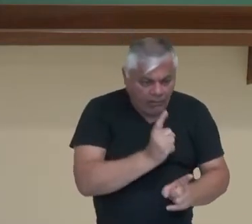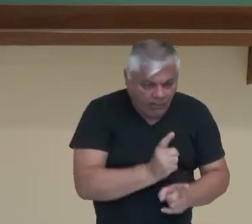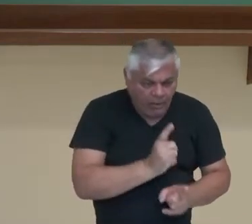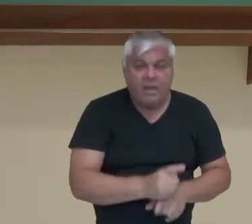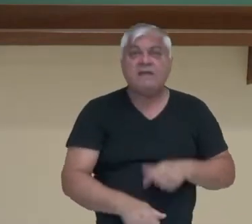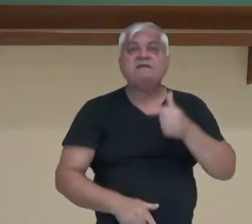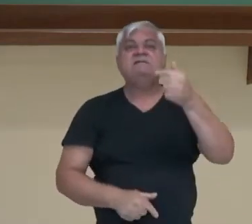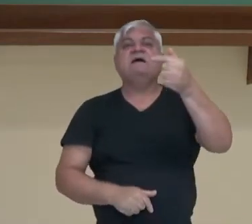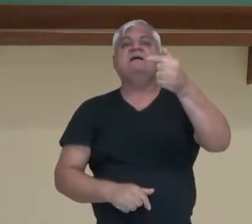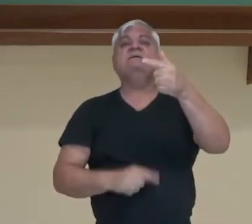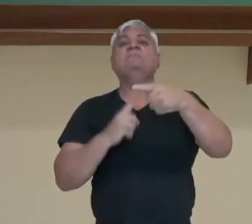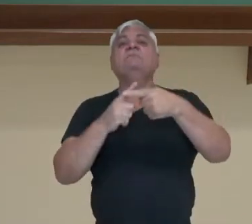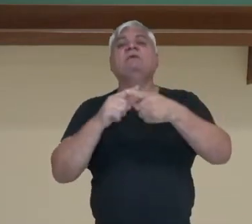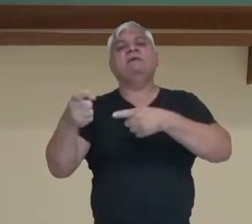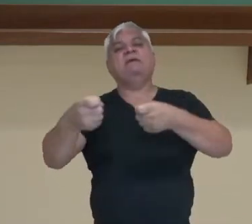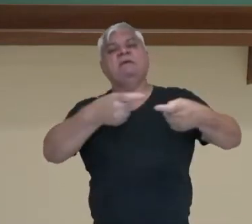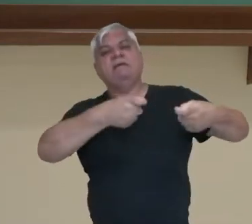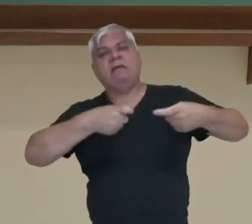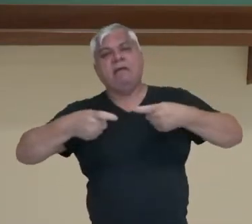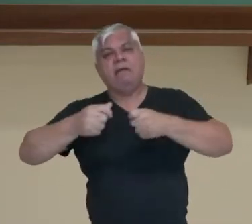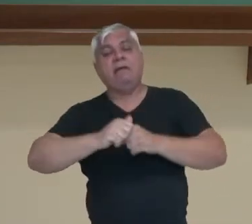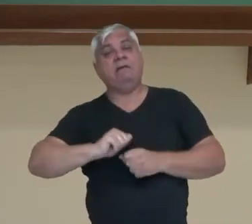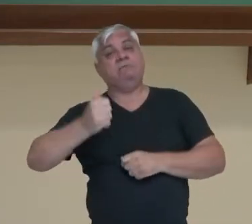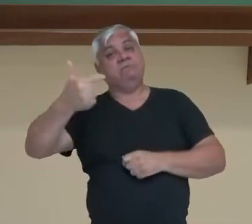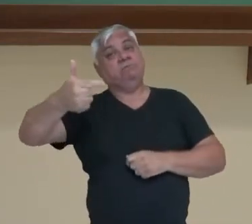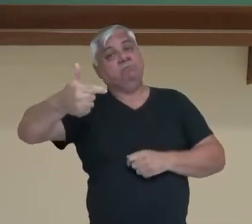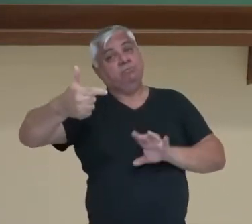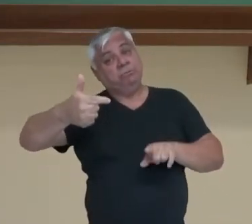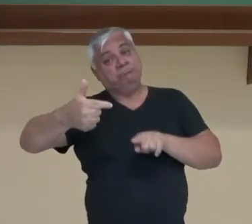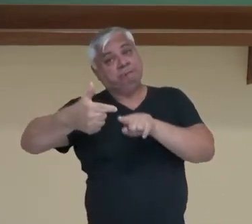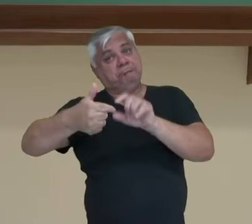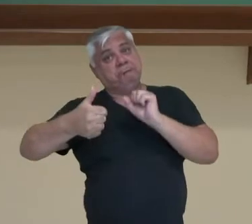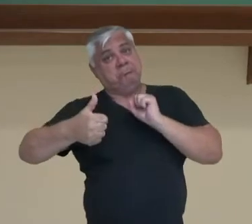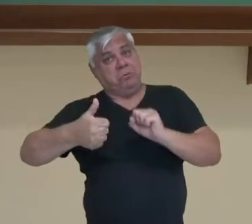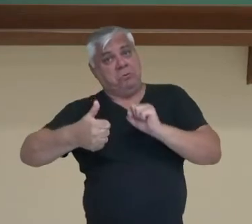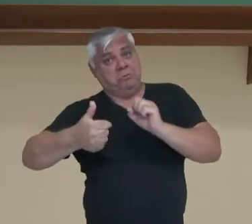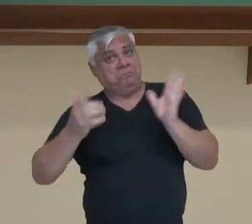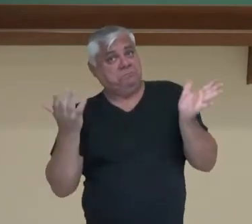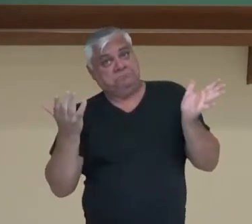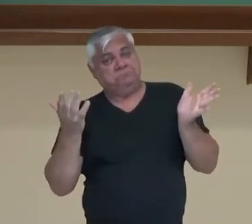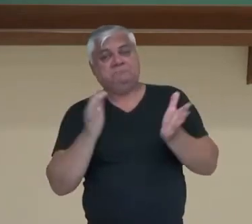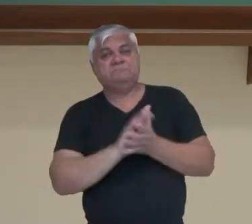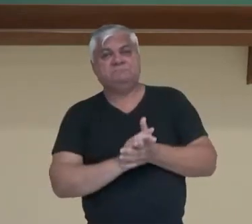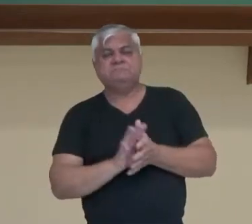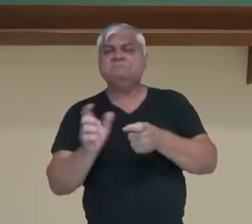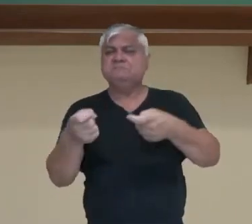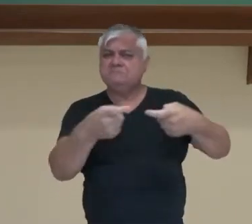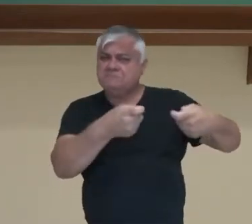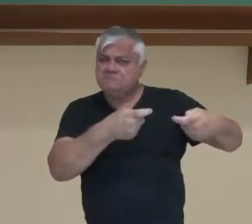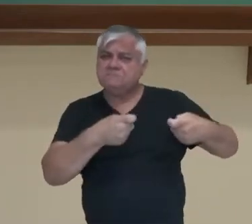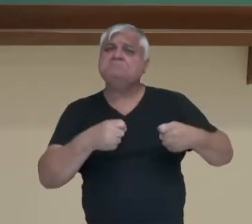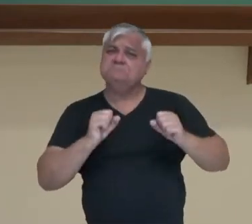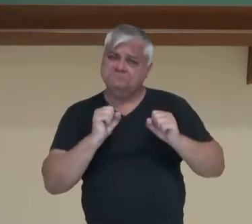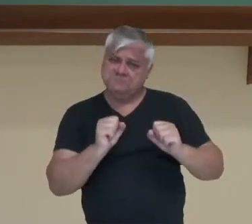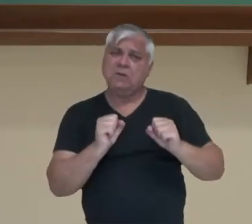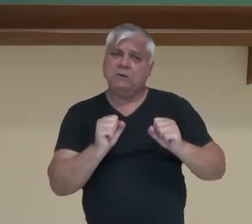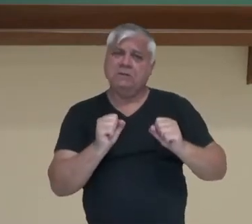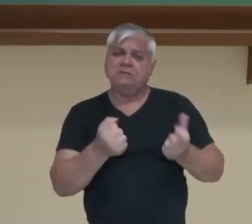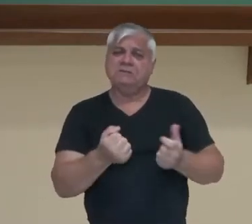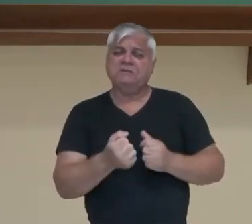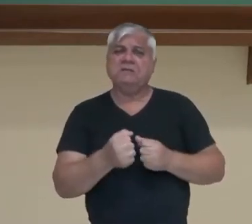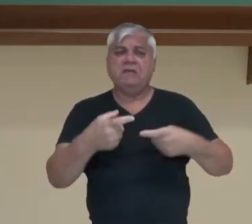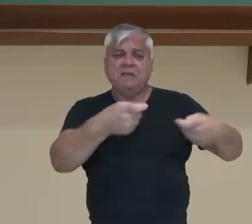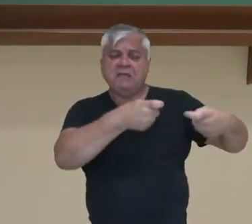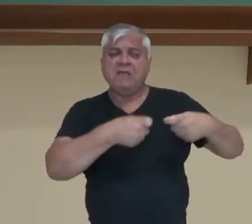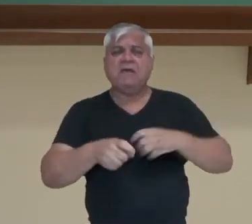da Guerra de Troia tenha sido a segunda. Né? Então assim, a guerra pode ter existido. Provavelmente tenha existido.